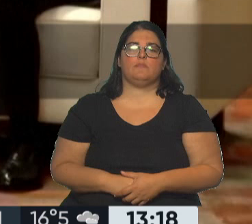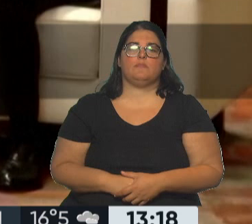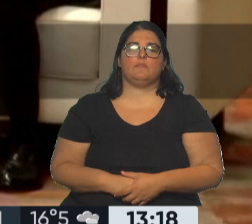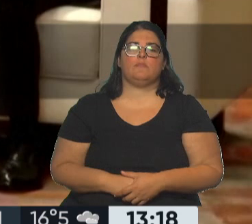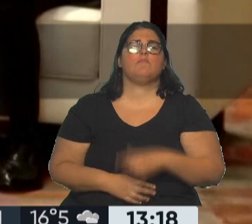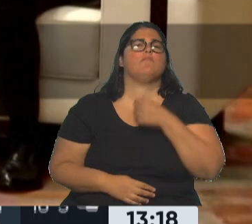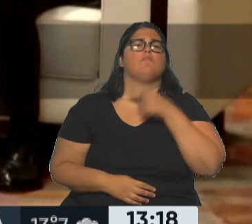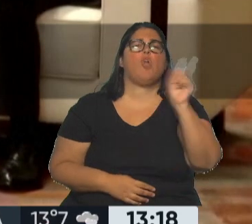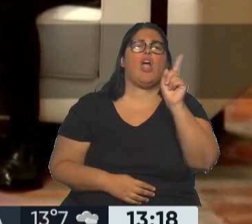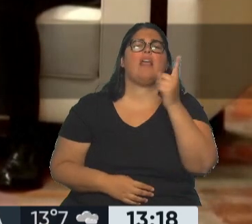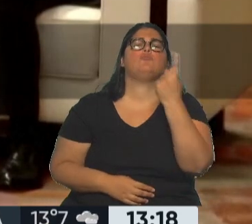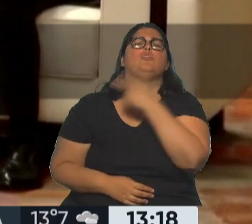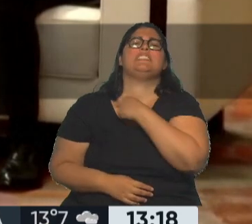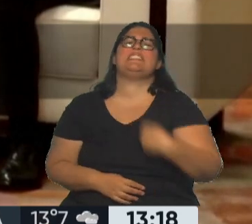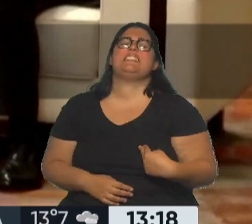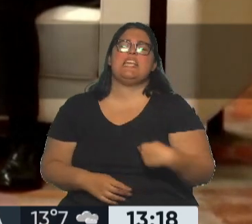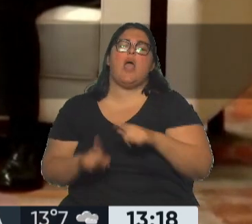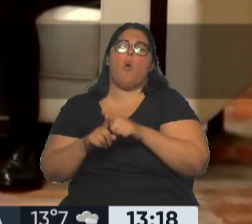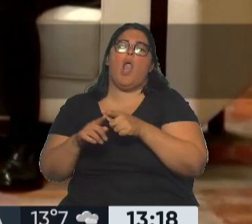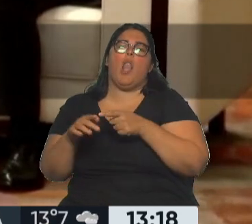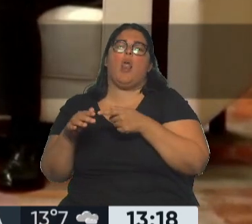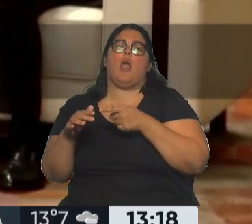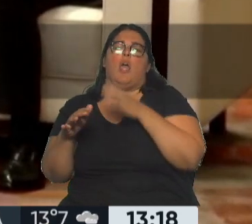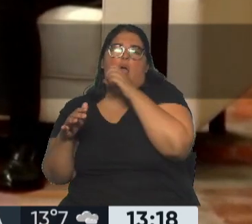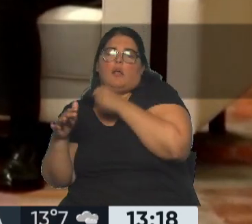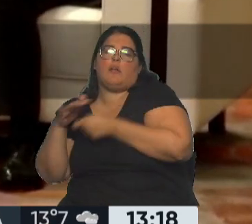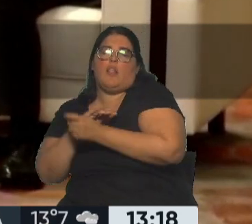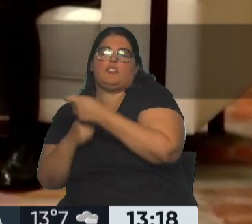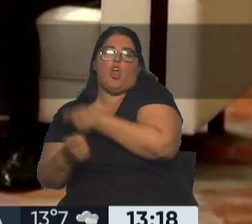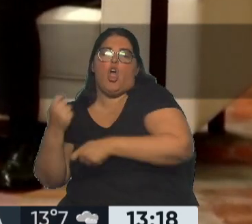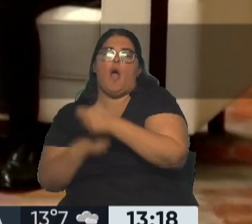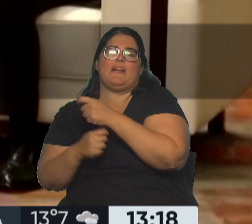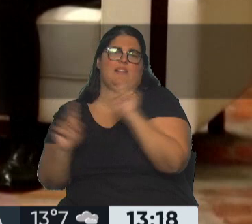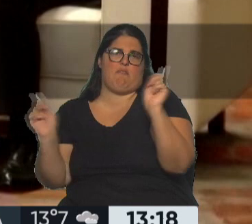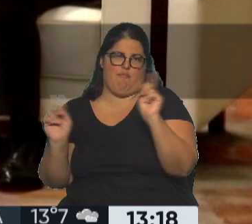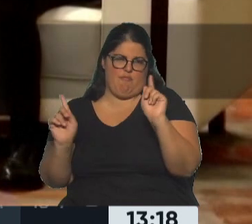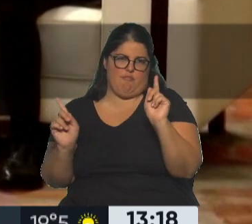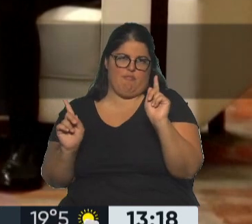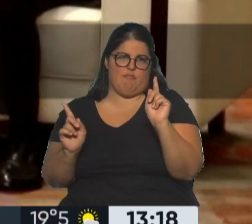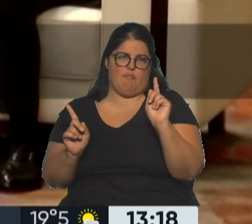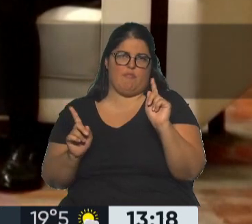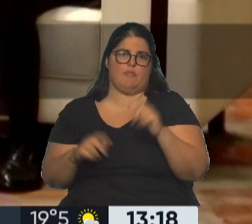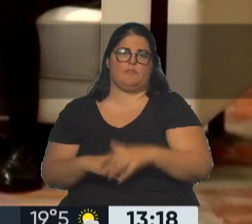que não queríamos que a China vivesse na clandestinidade no mundo comercial.